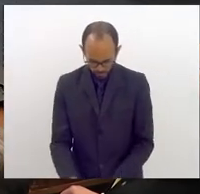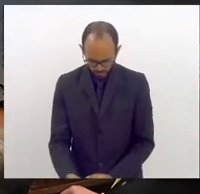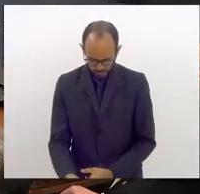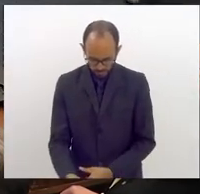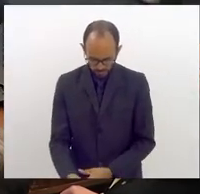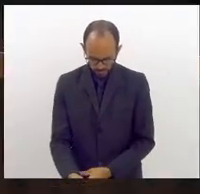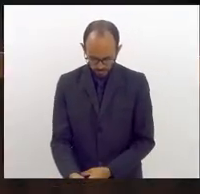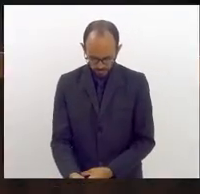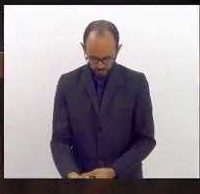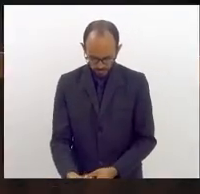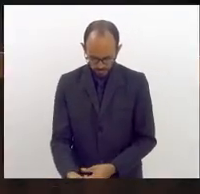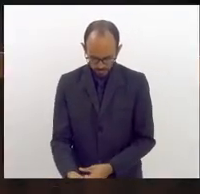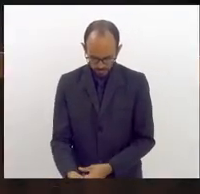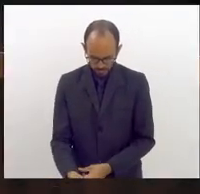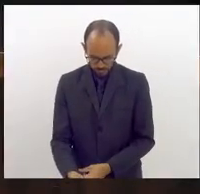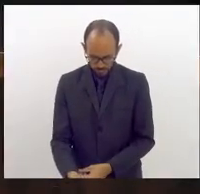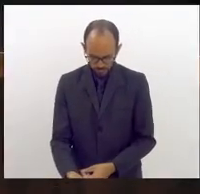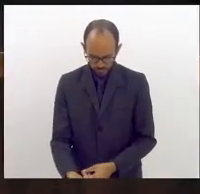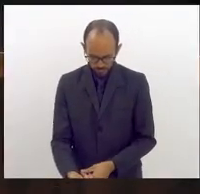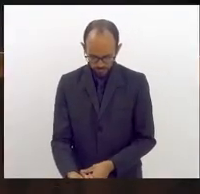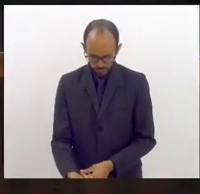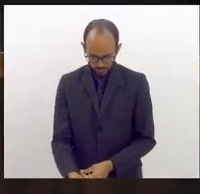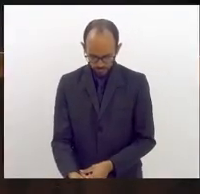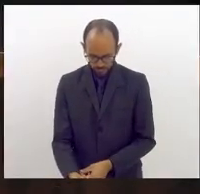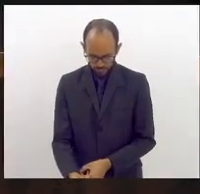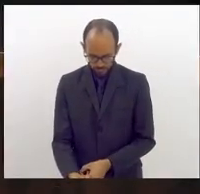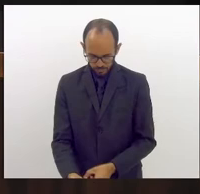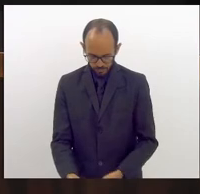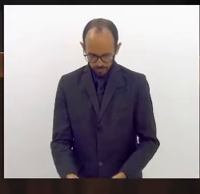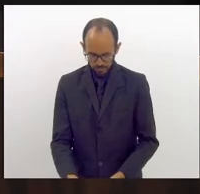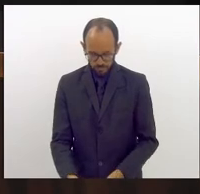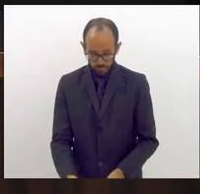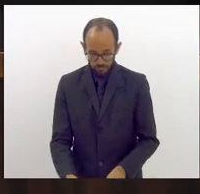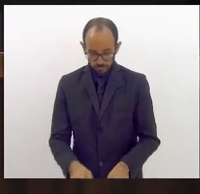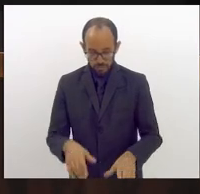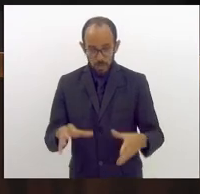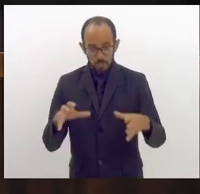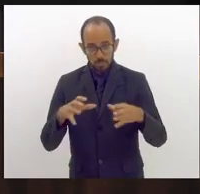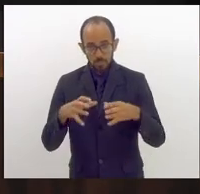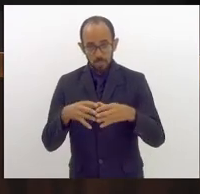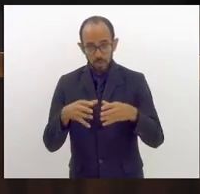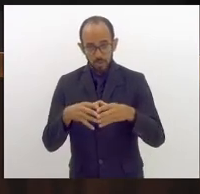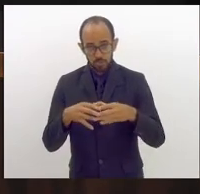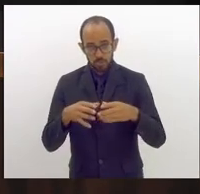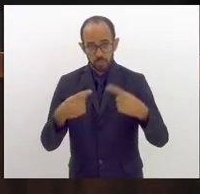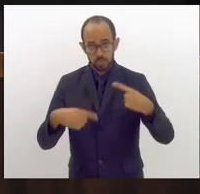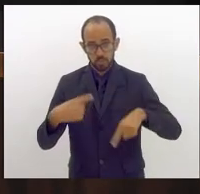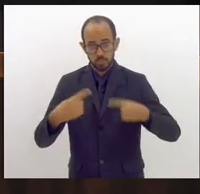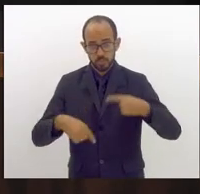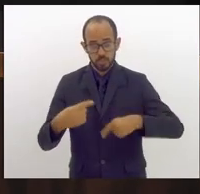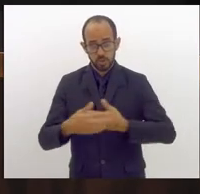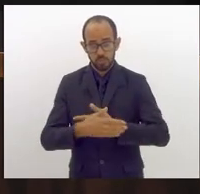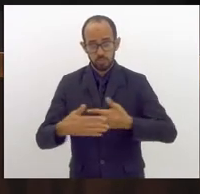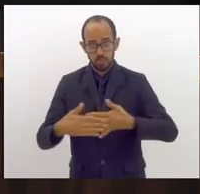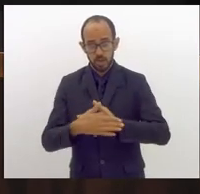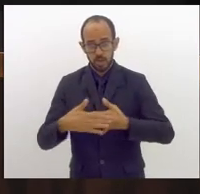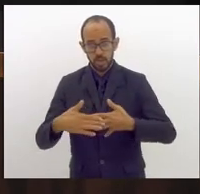substantivo de primeira discussão não é a forma final pela comissão de política Urbana deputada